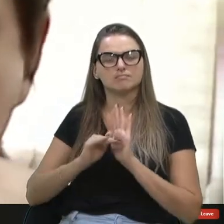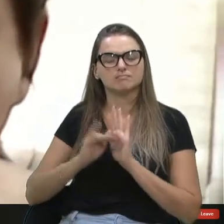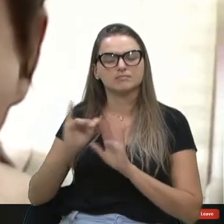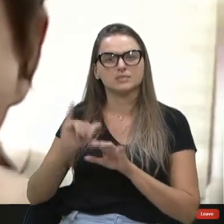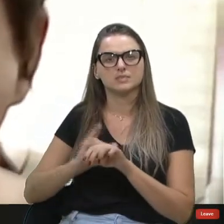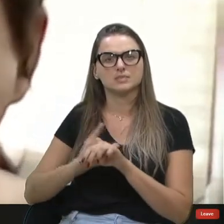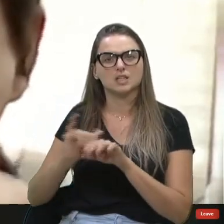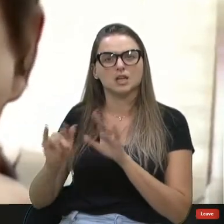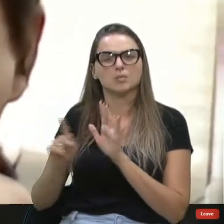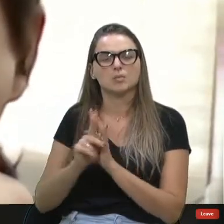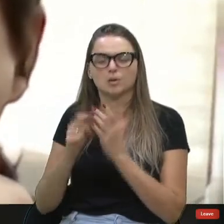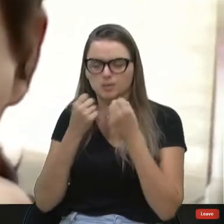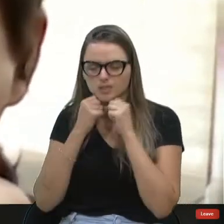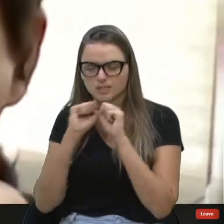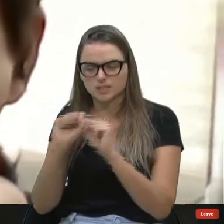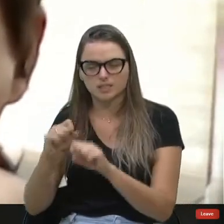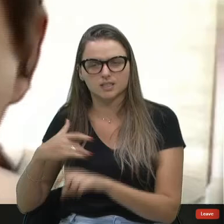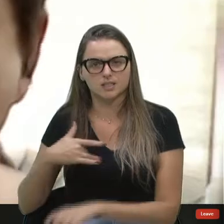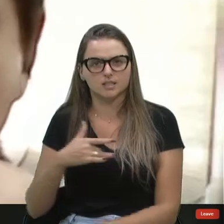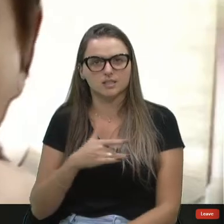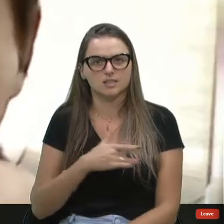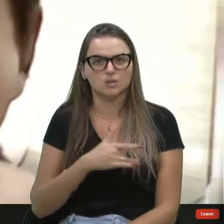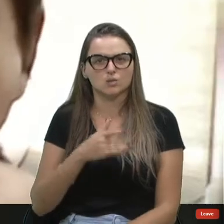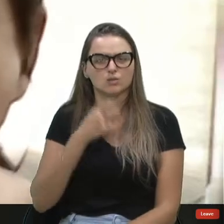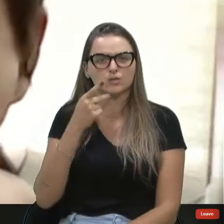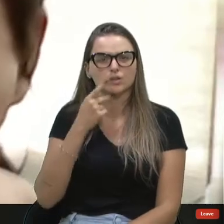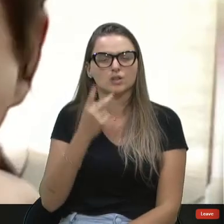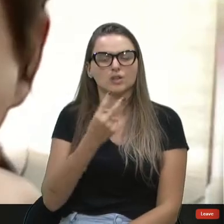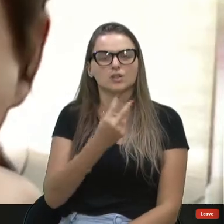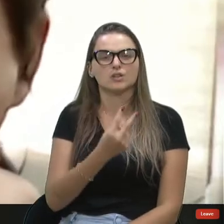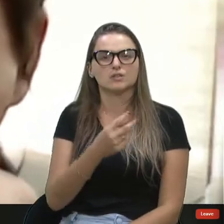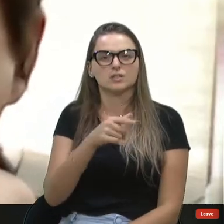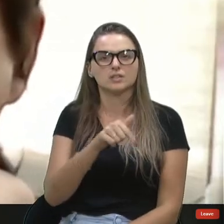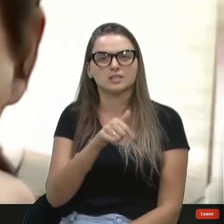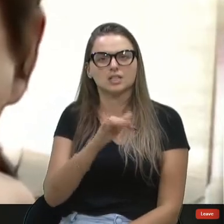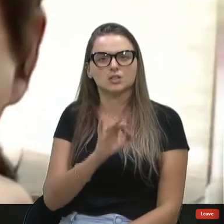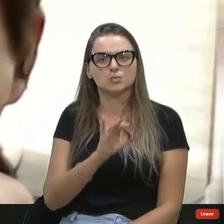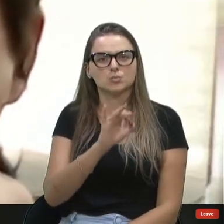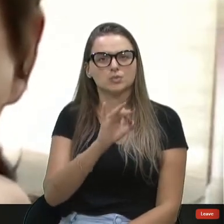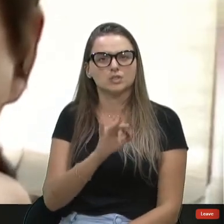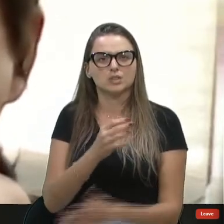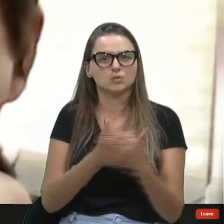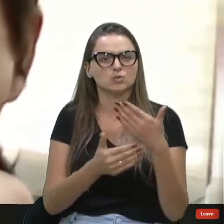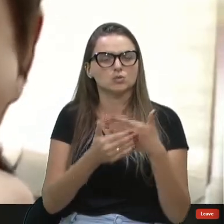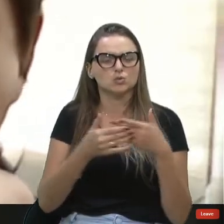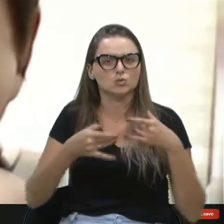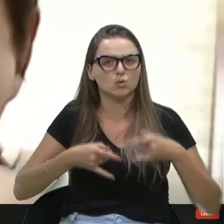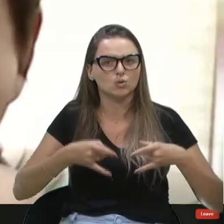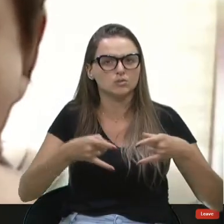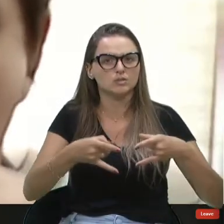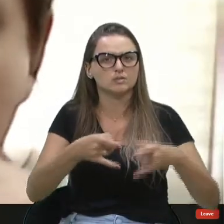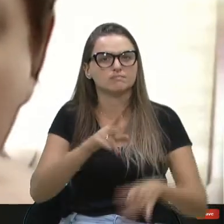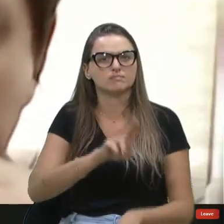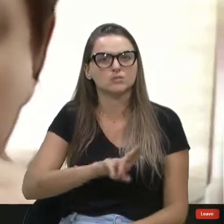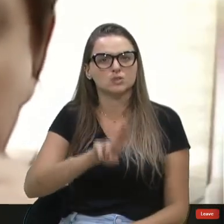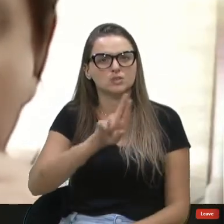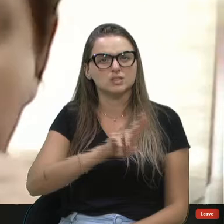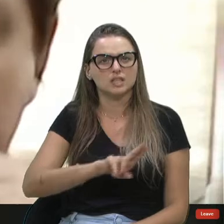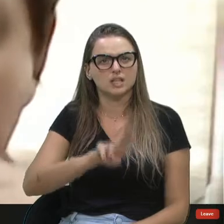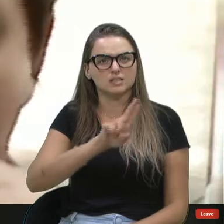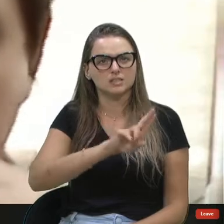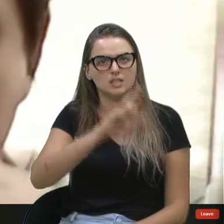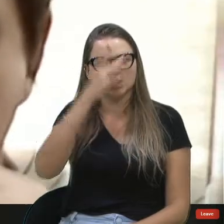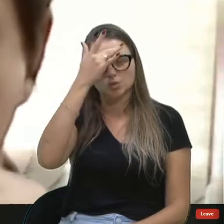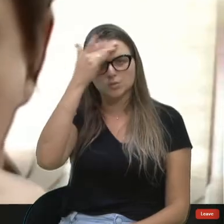própria Secretaria da Saúde, nós temos 27% dos leitos de Caxias do Sul que estão ocupados por pessoas de